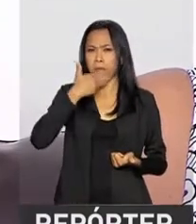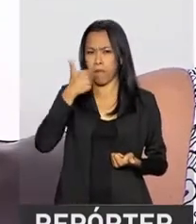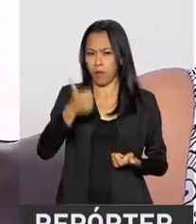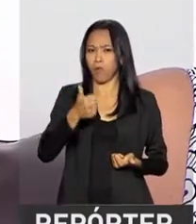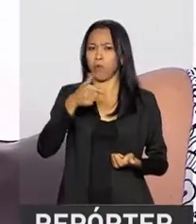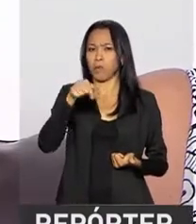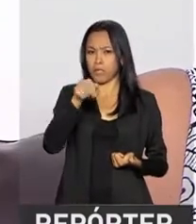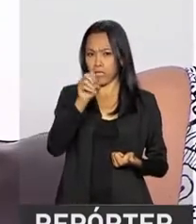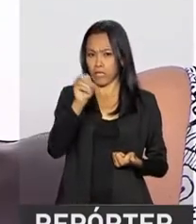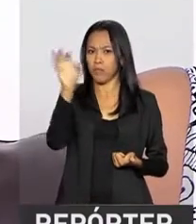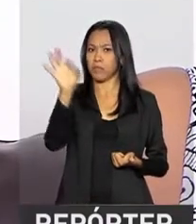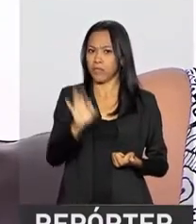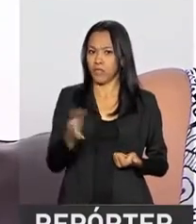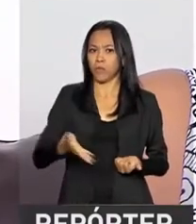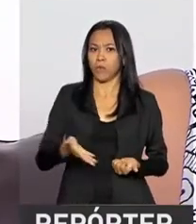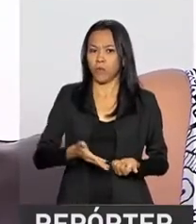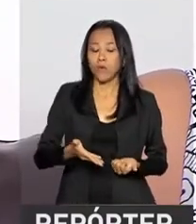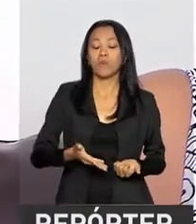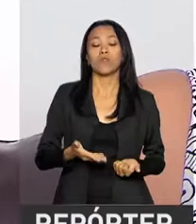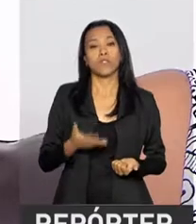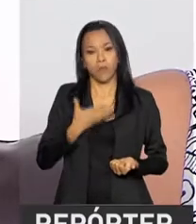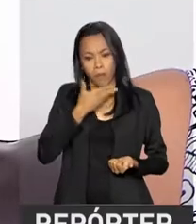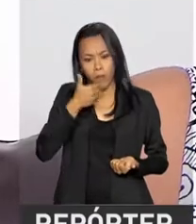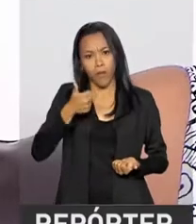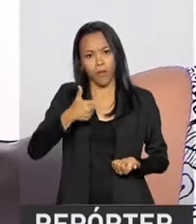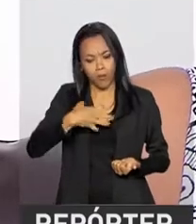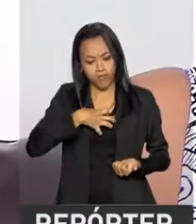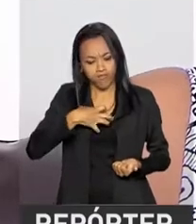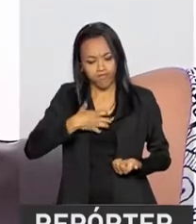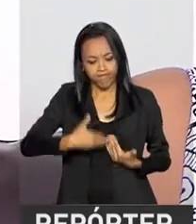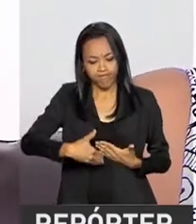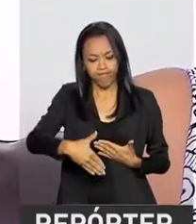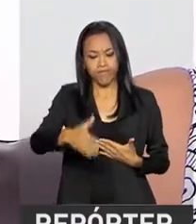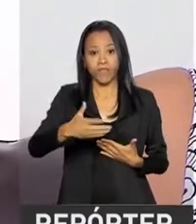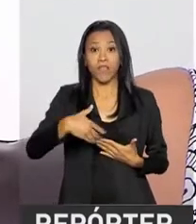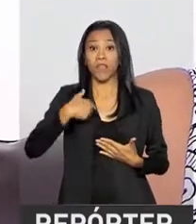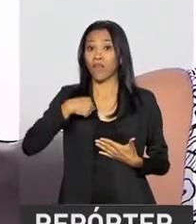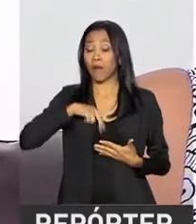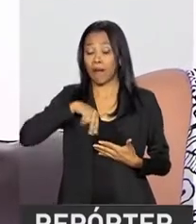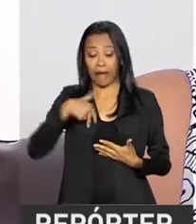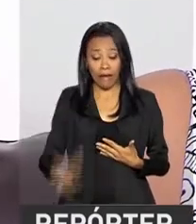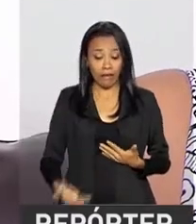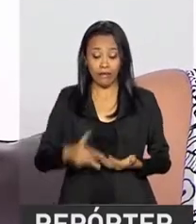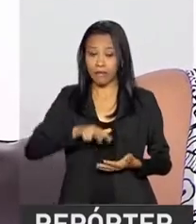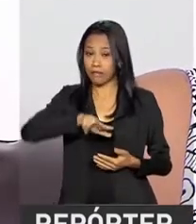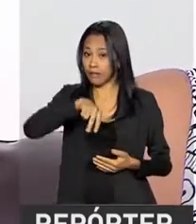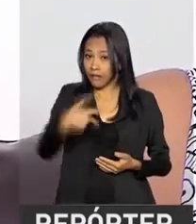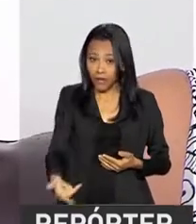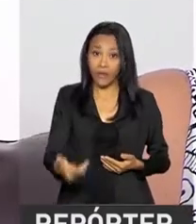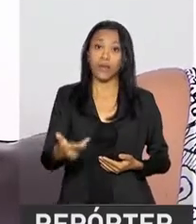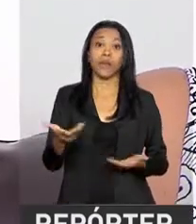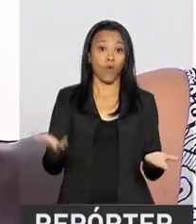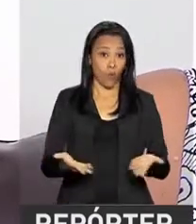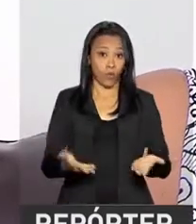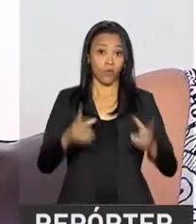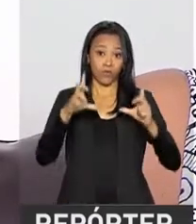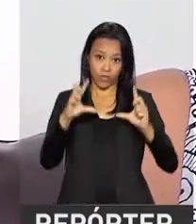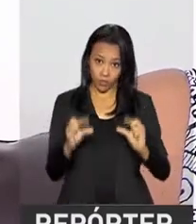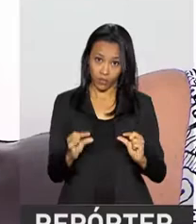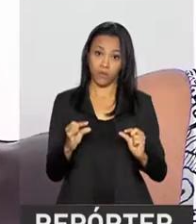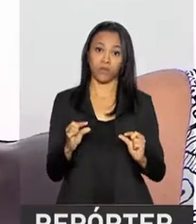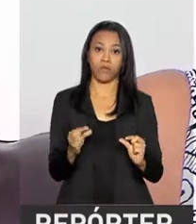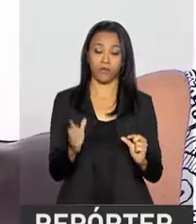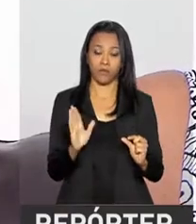mais ou menos então meu quadro clínico melhorou bastante eu cá estava caindo demais também as quedas diminuíram é de